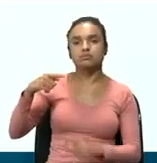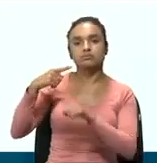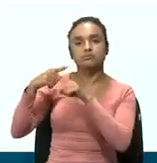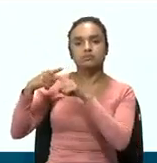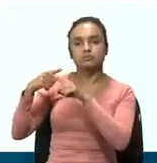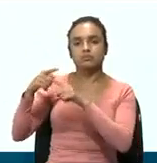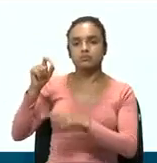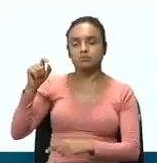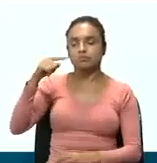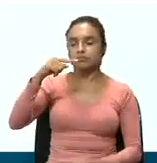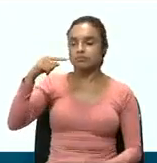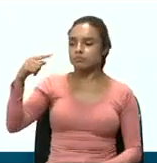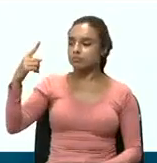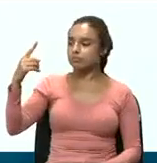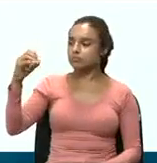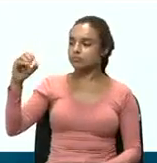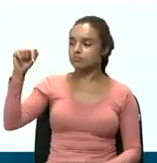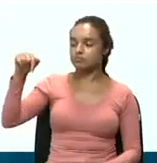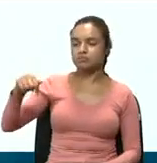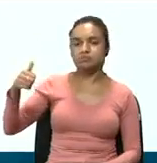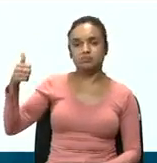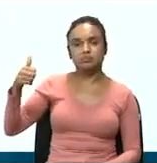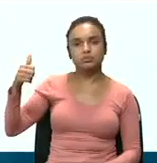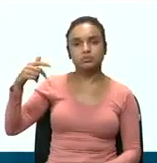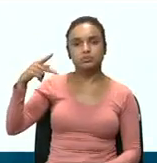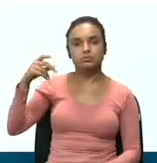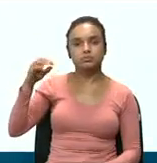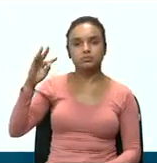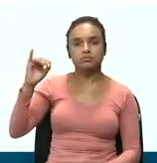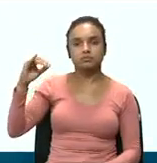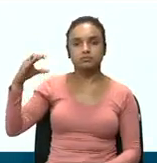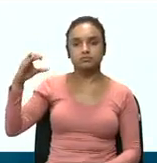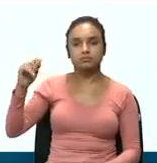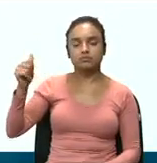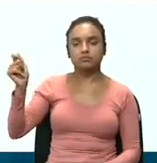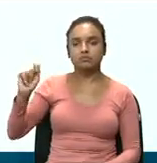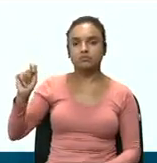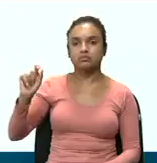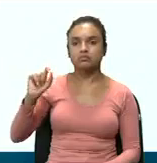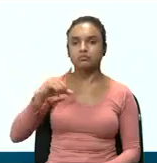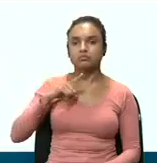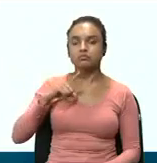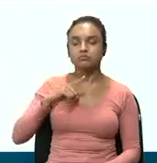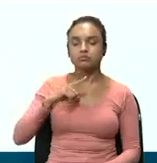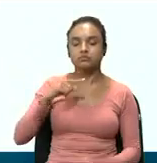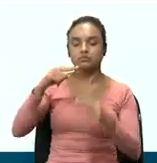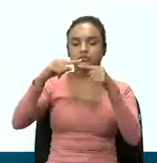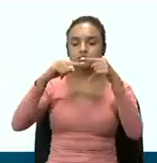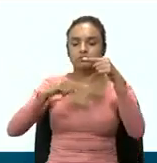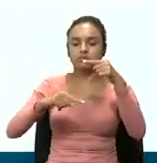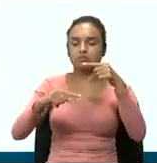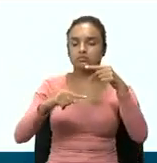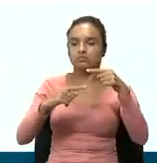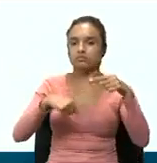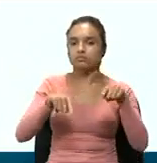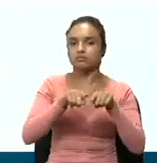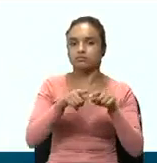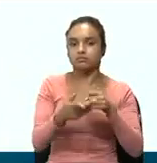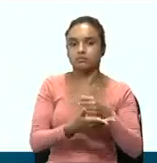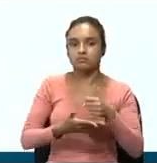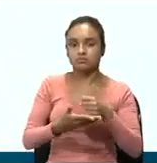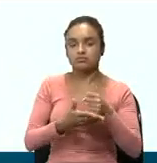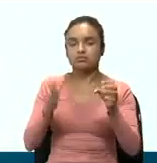multiplica menos 10 elevado à primeira potência. Ó, repete a base e soma-se os